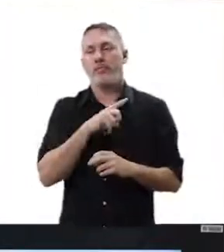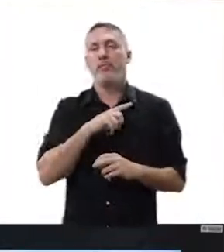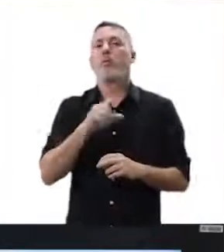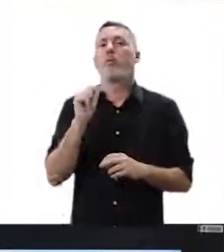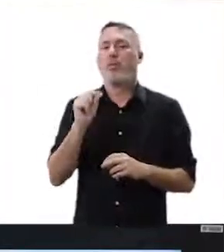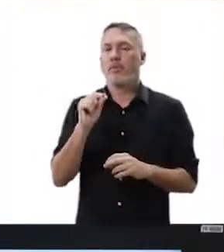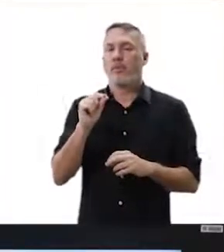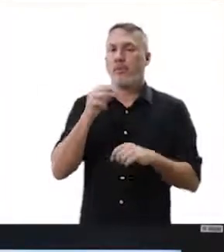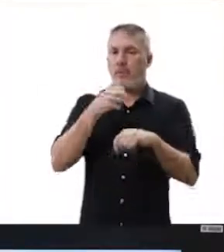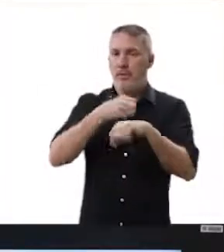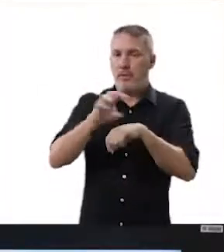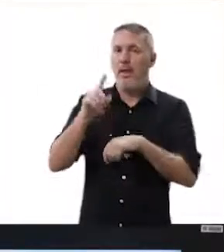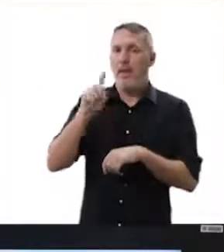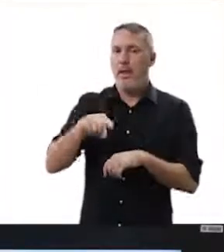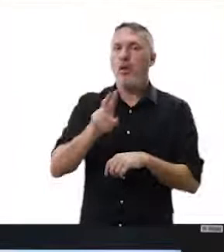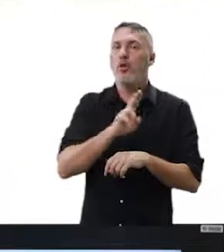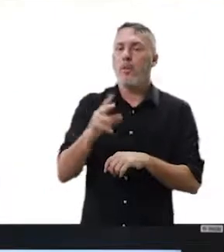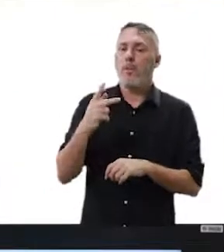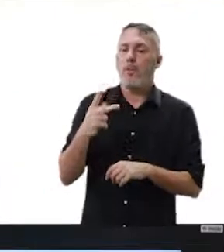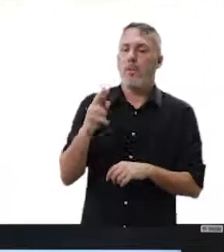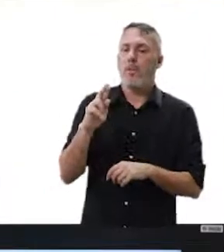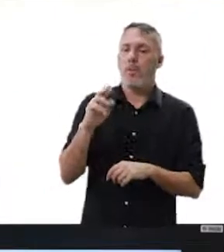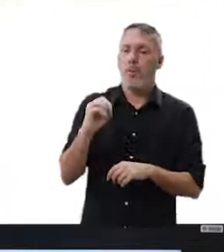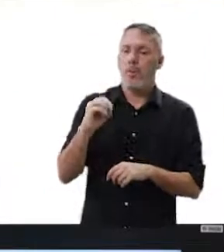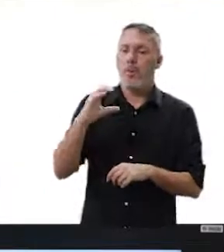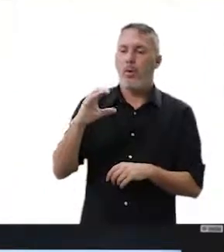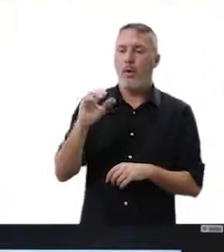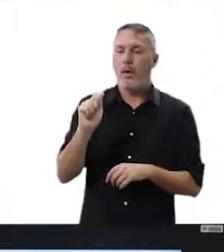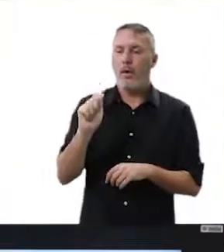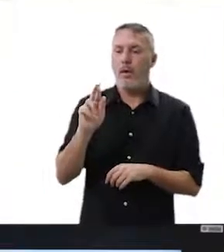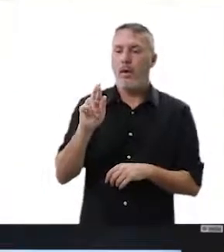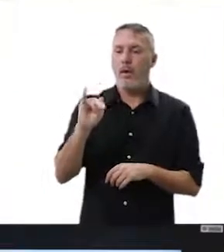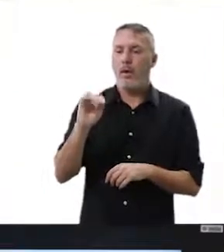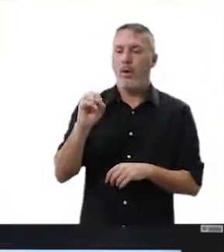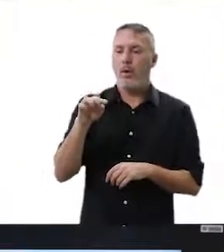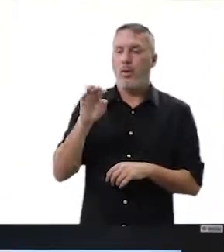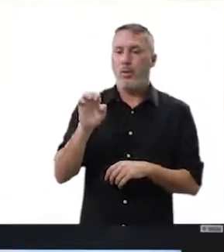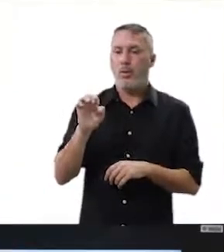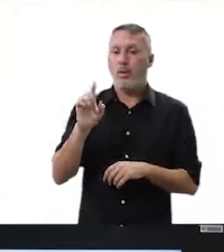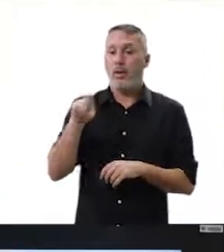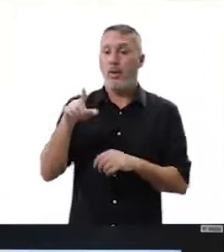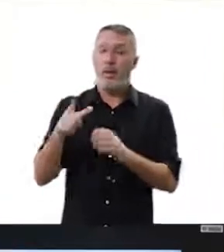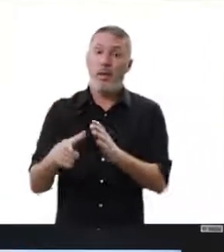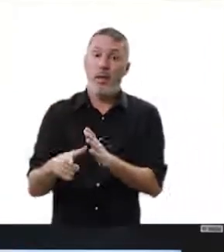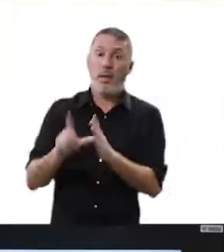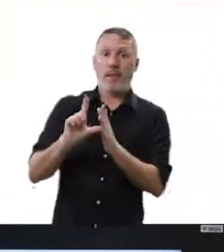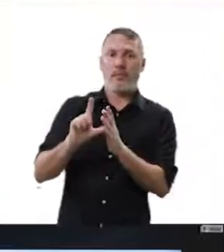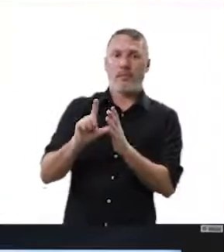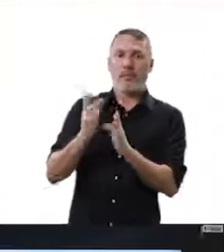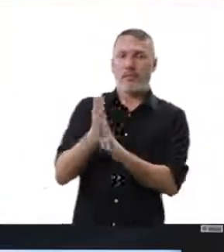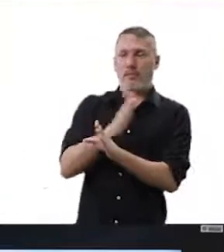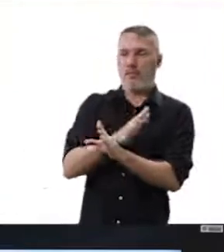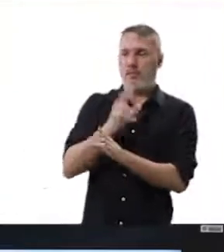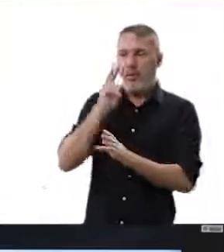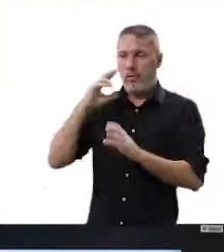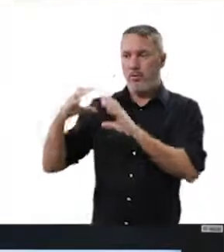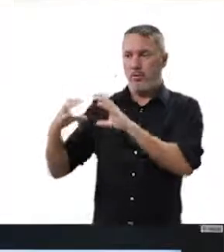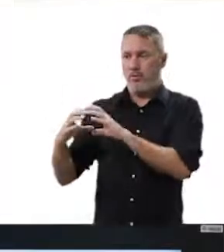dessa estrutura que a gente conhece como núcleo, que está envolvido por uma membrana chamada de